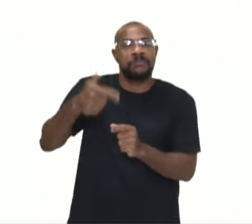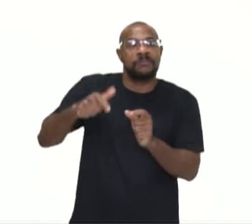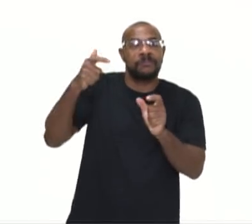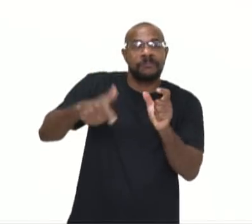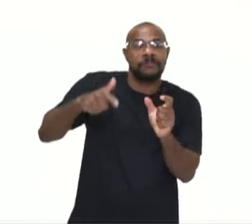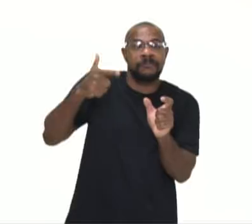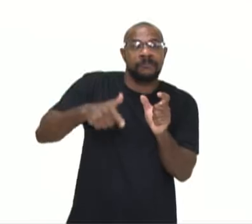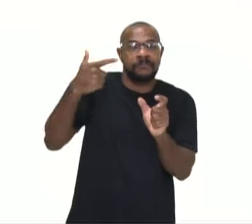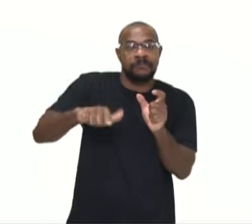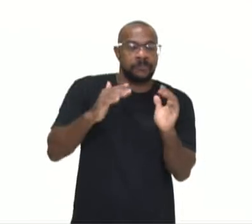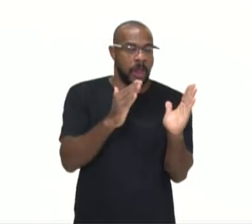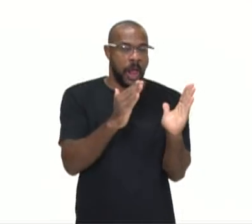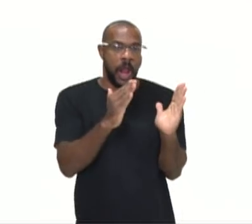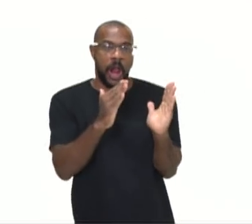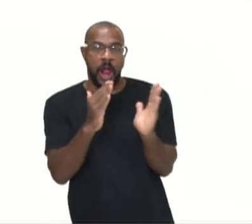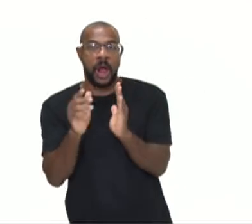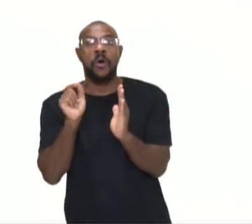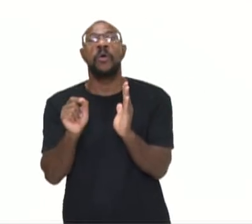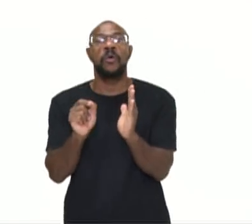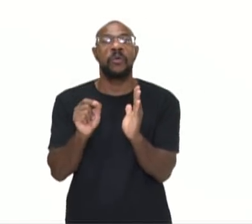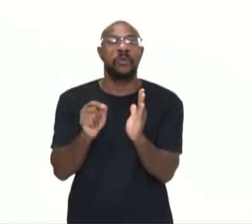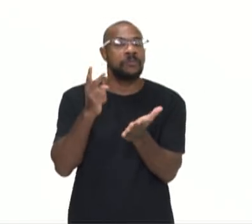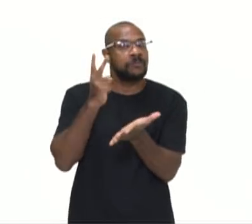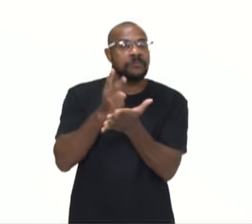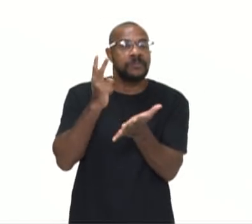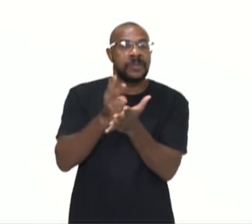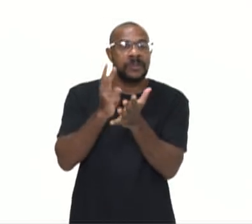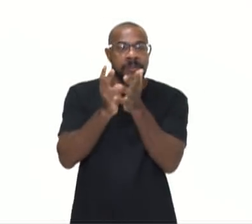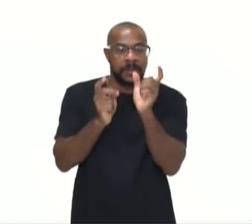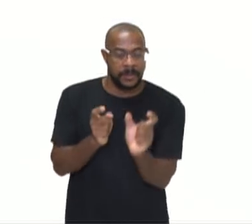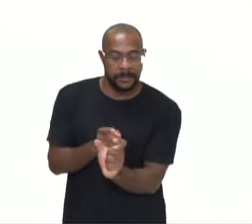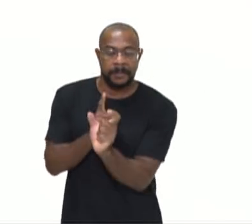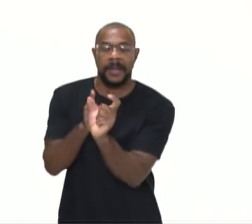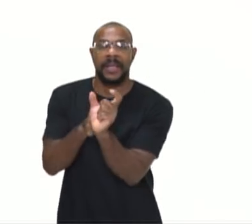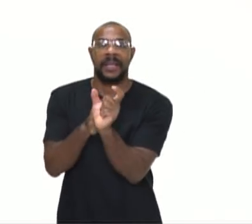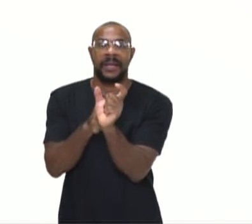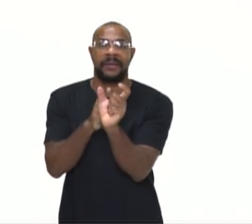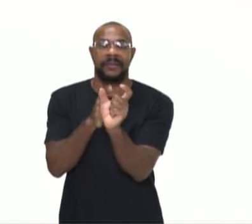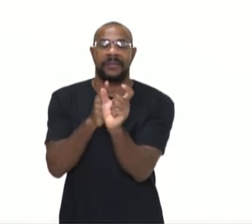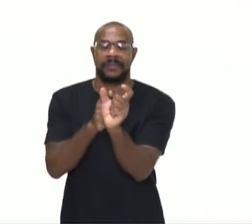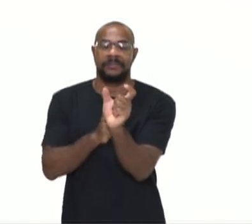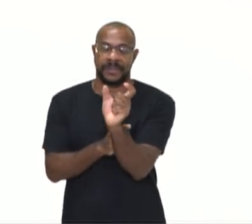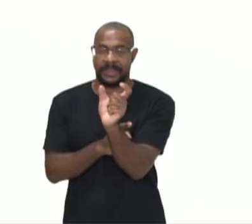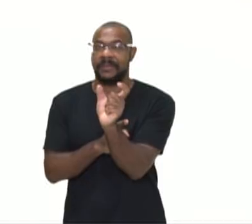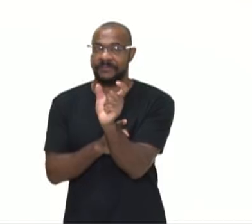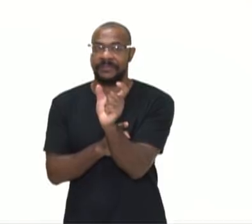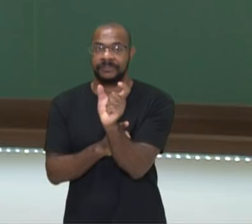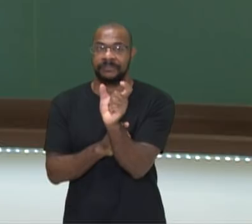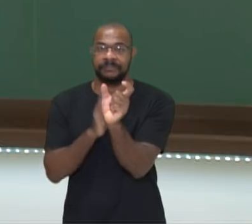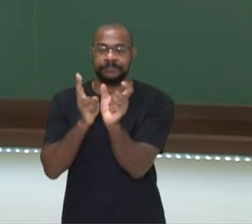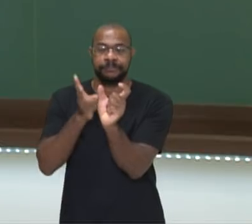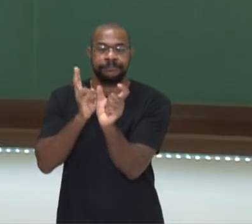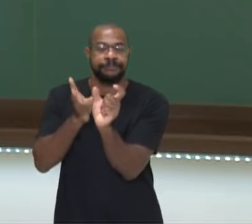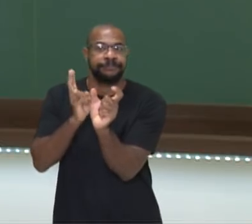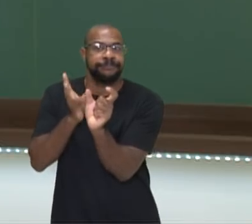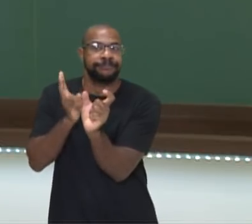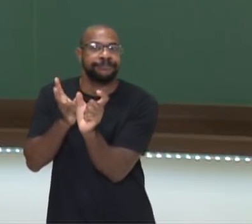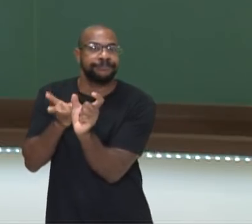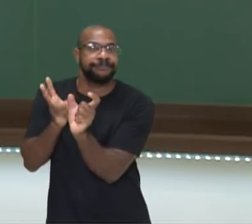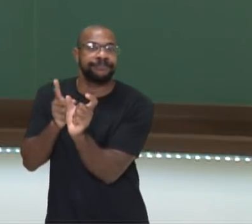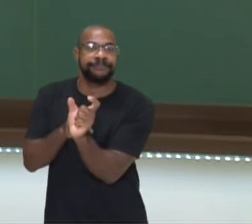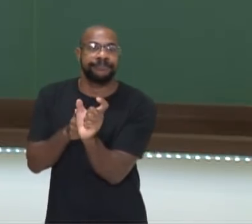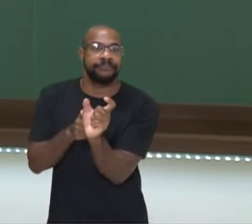repetição ordenada de mesmos sons consonantais. Professora, eu não